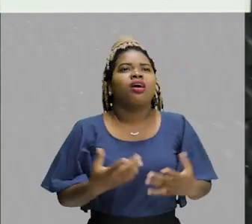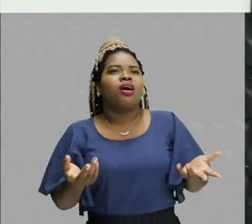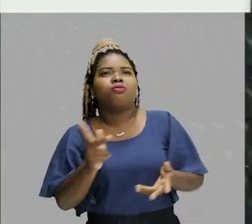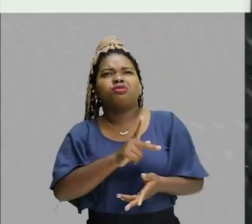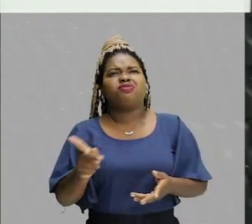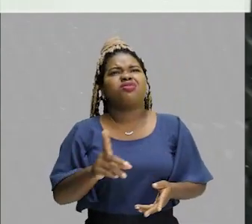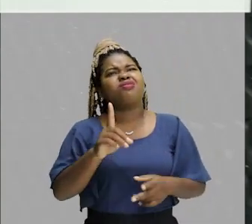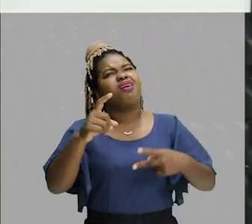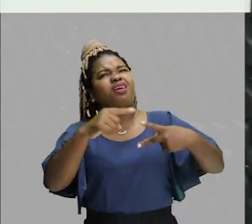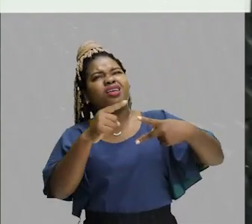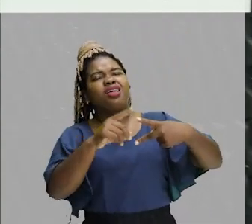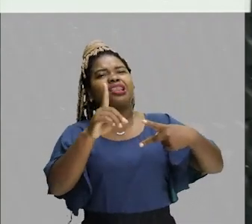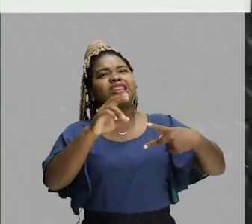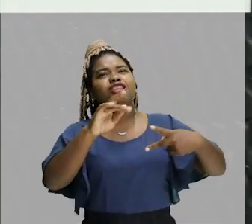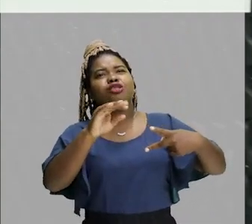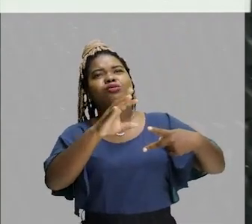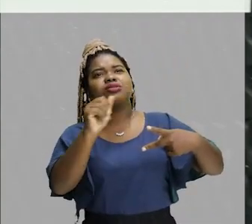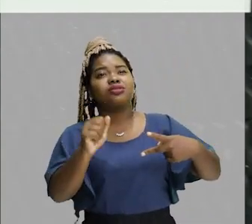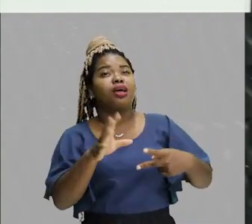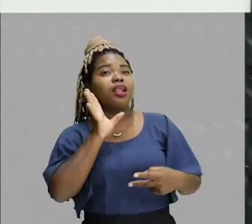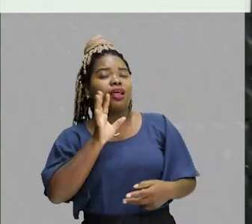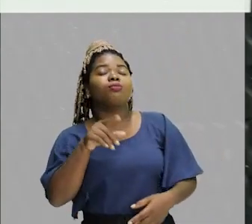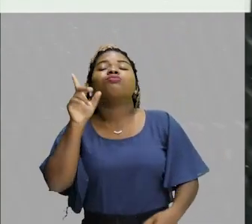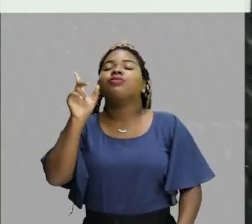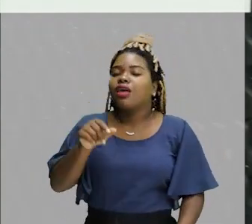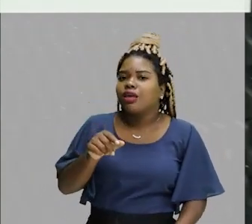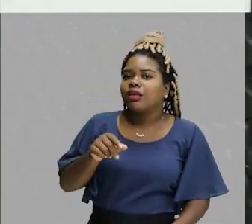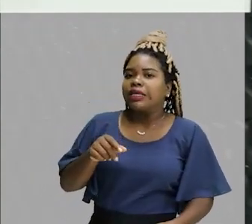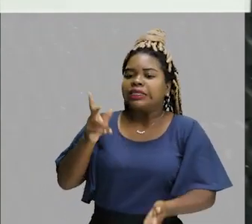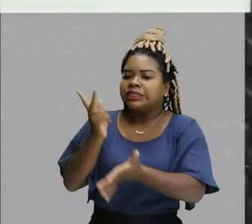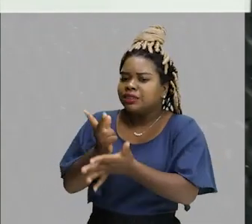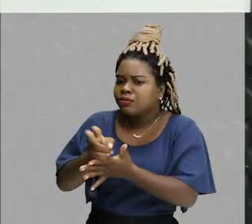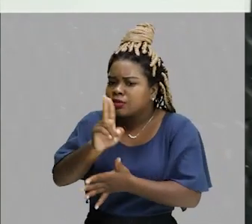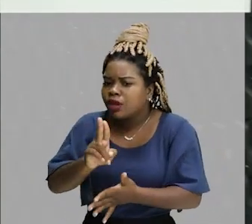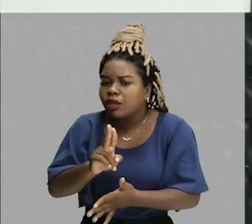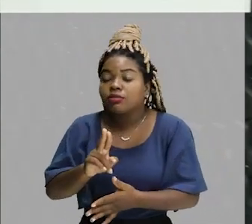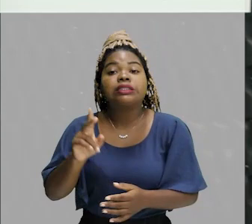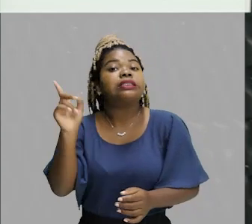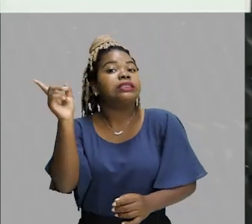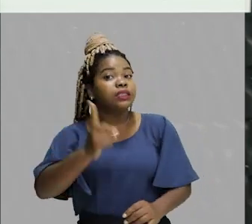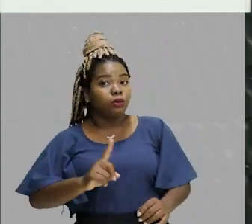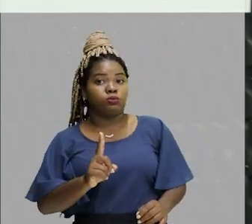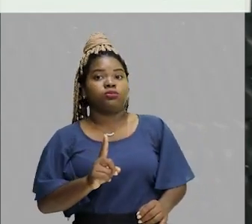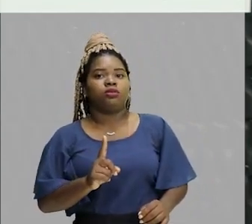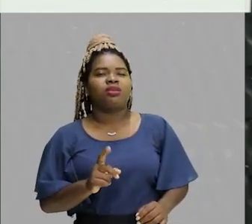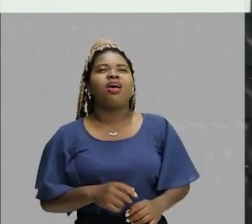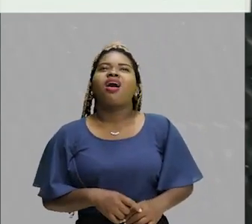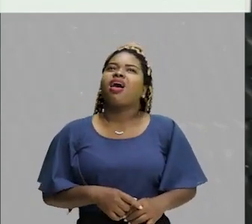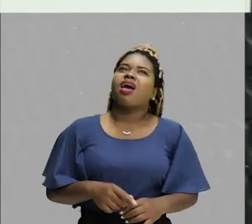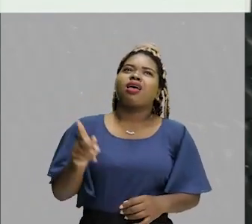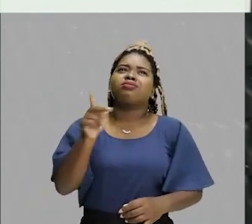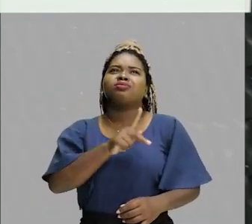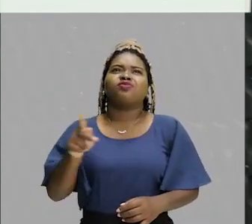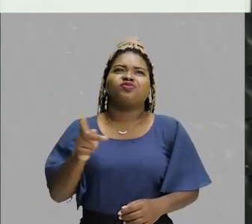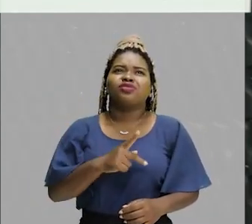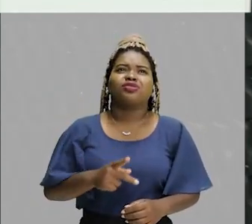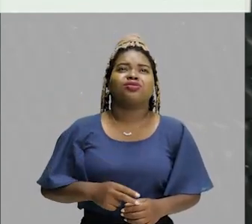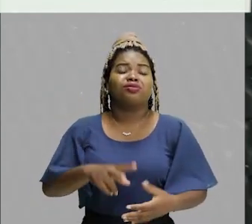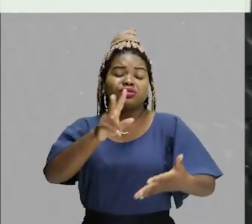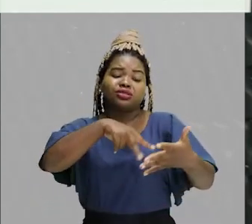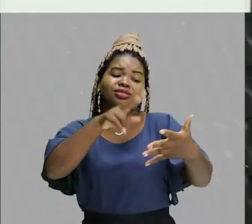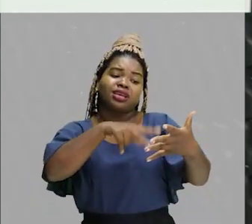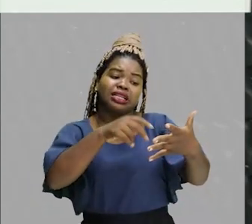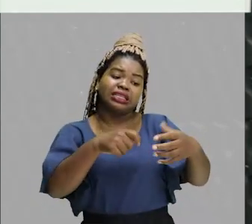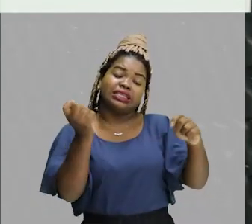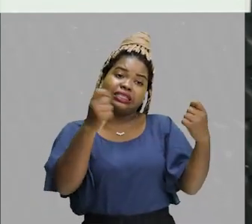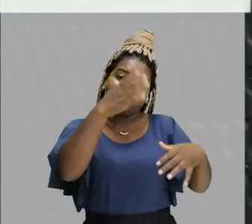dedução é legal? É. Eu posso utilizá-la toda vez? Não, nem toda vez. Professor, eu já li que ela é extremamente